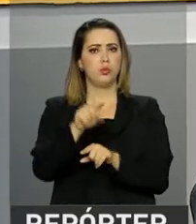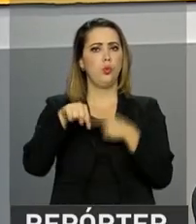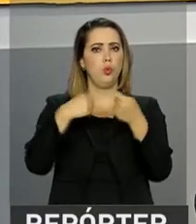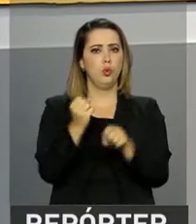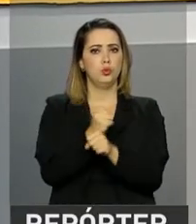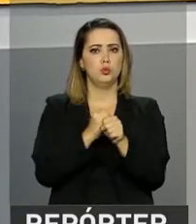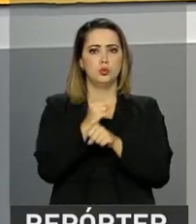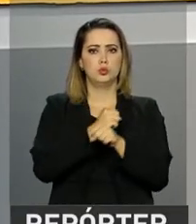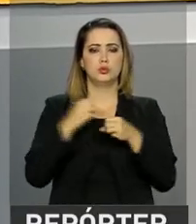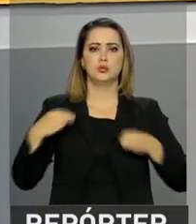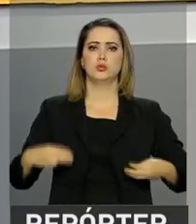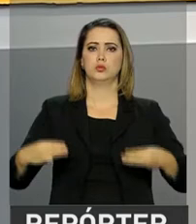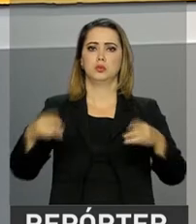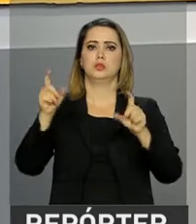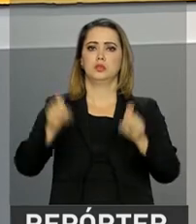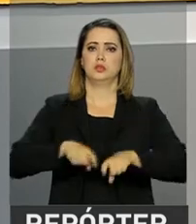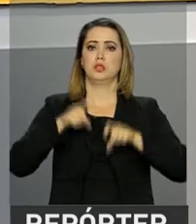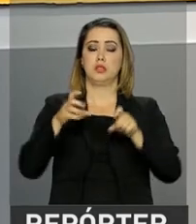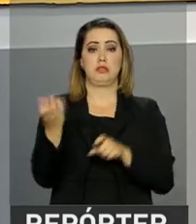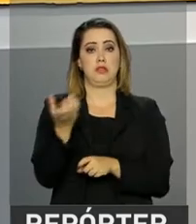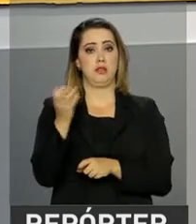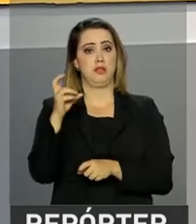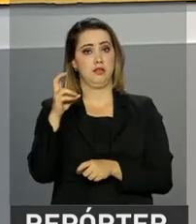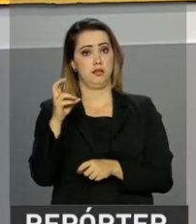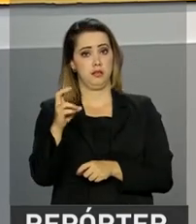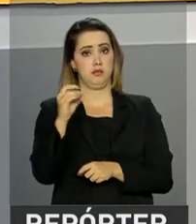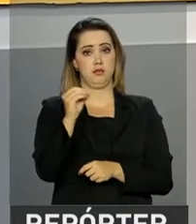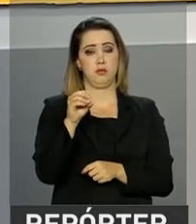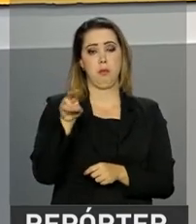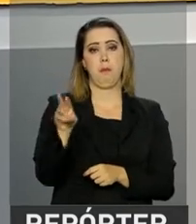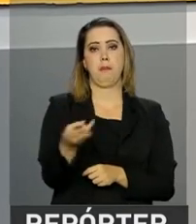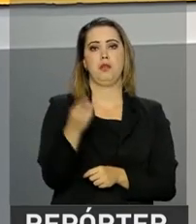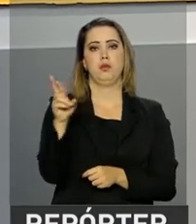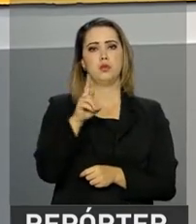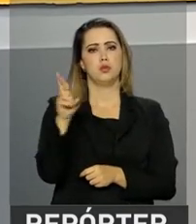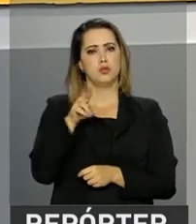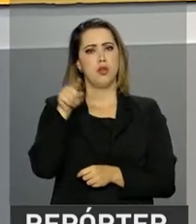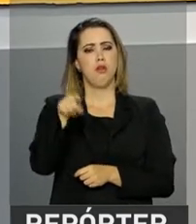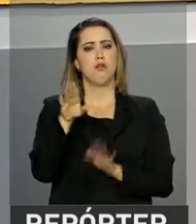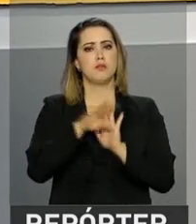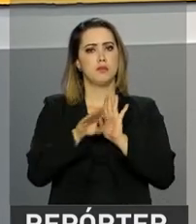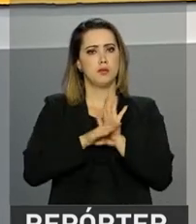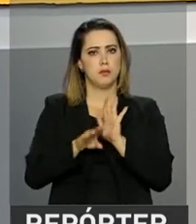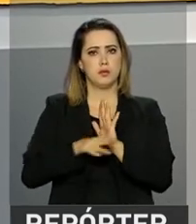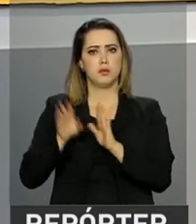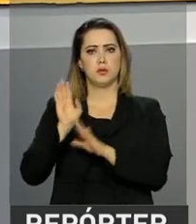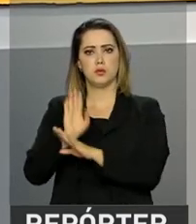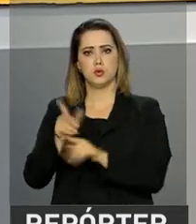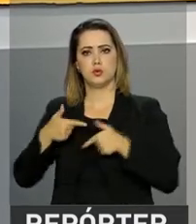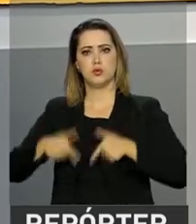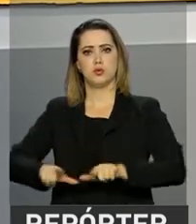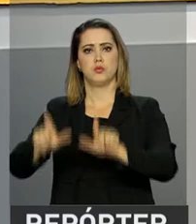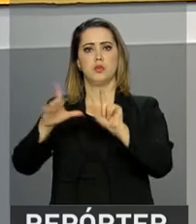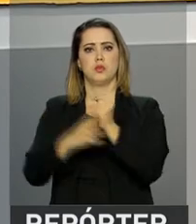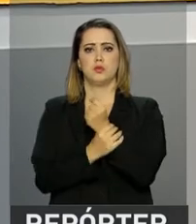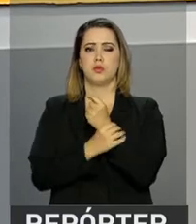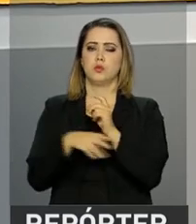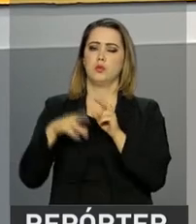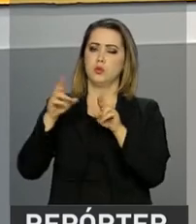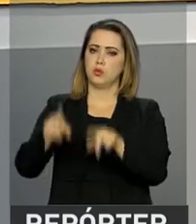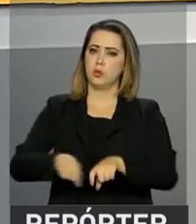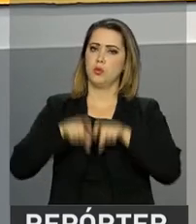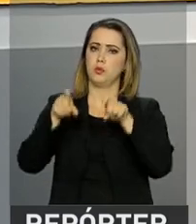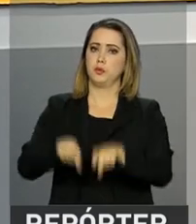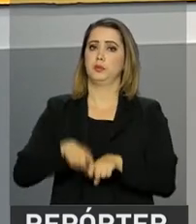solicitou um orçamento de 550 milhões de reais para o programa de subvenção ao prêmio do seguro rural o